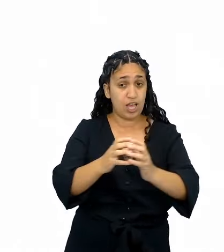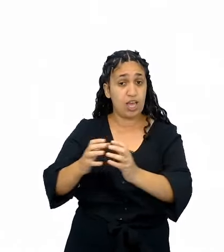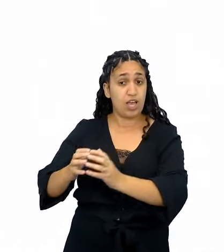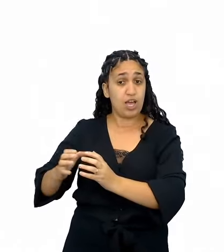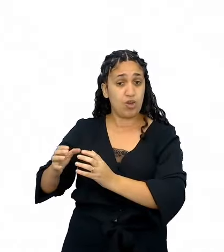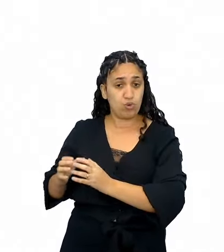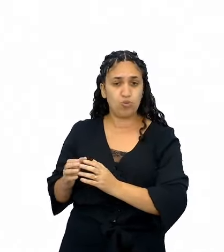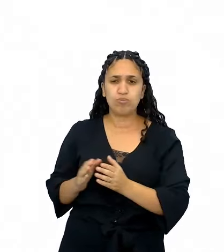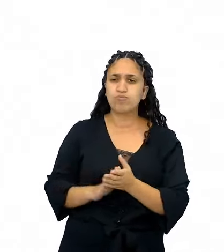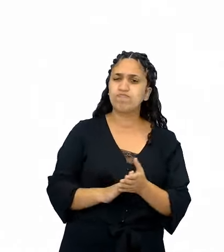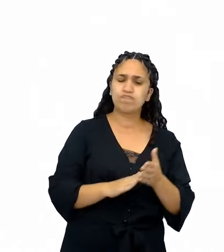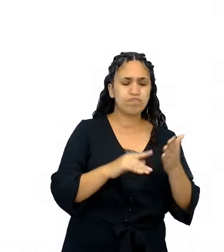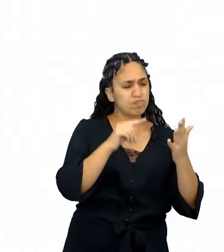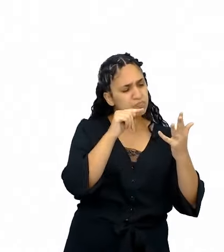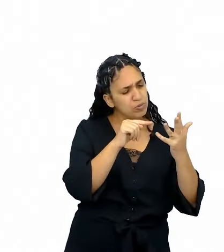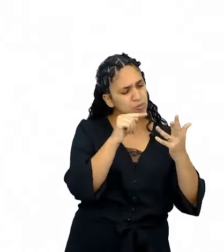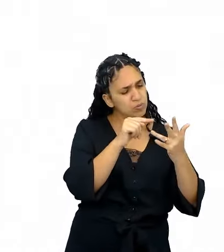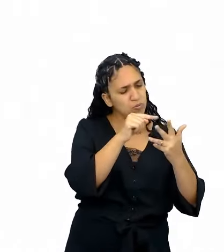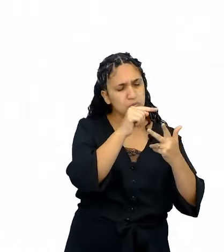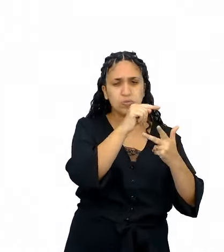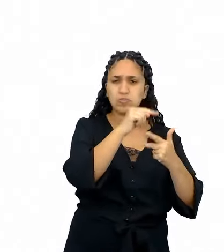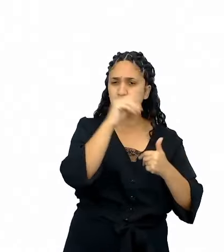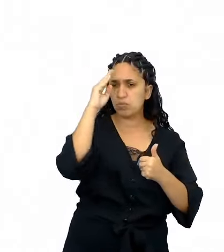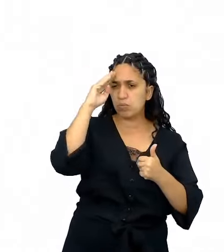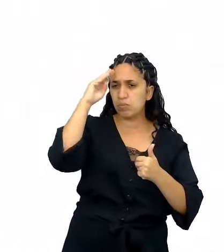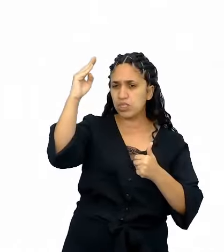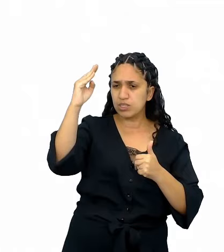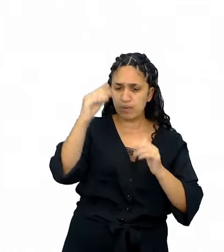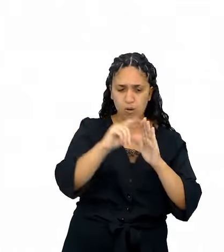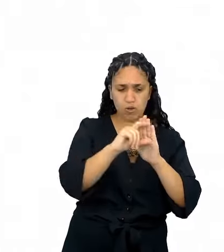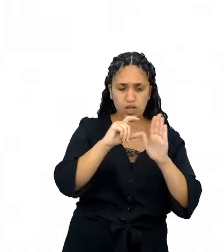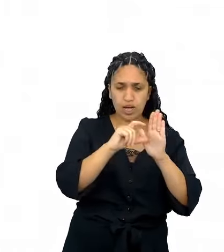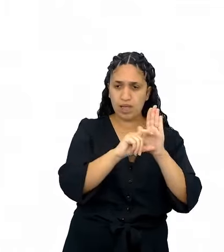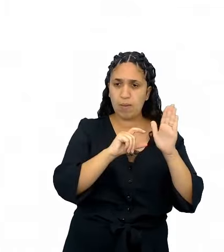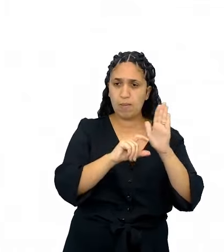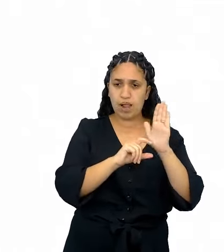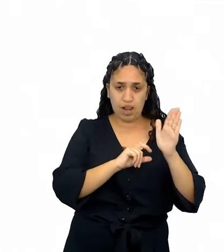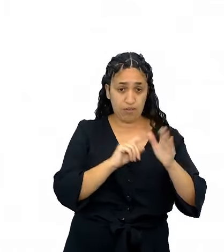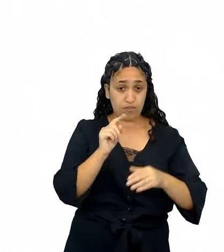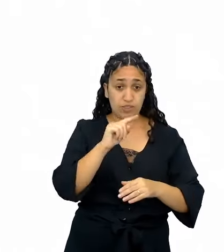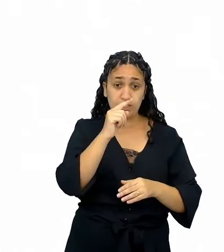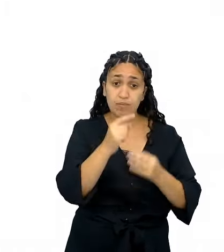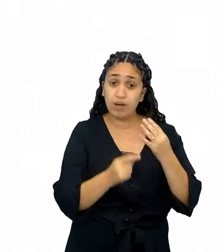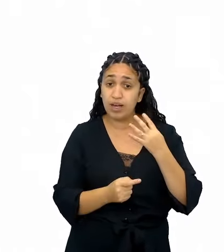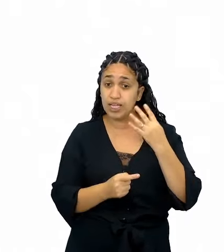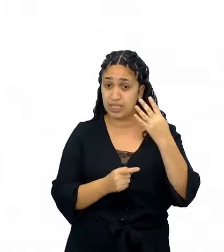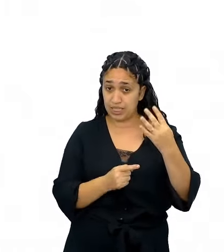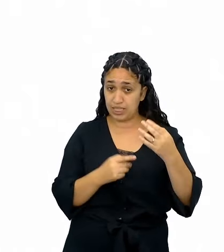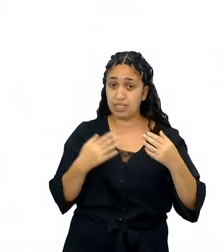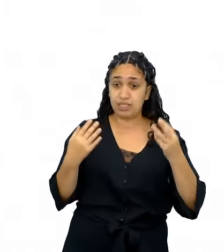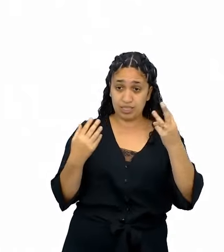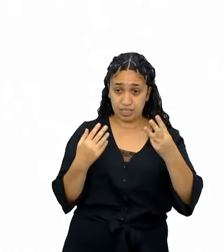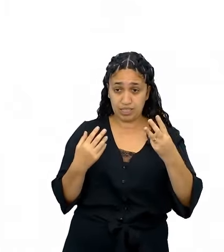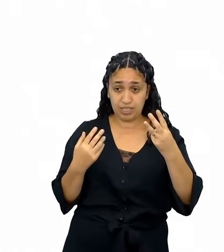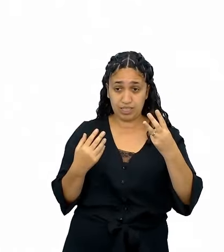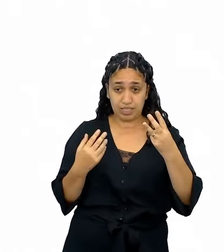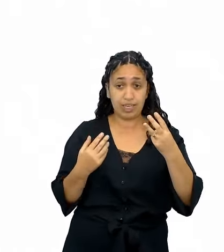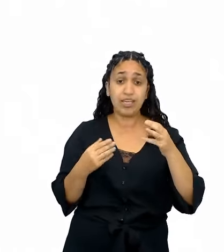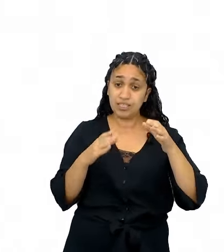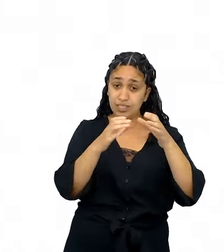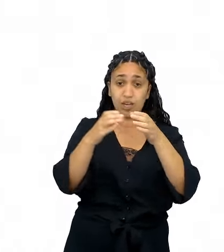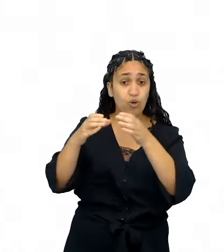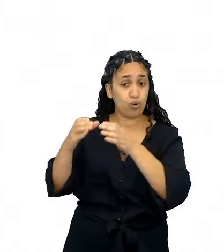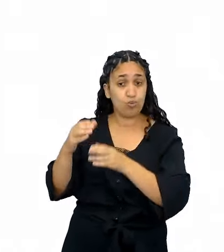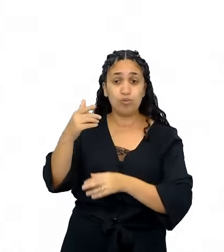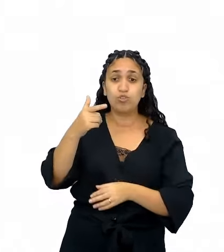em grupos novamente, completar o quadro com as informações sobre o texto lido. Nesta aula